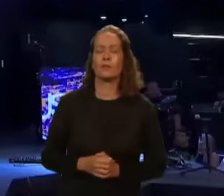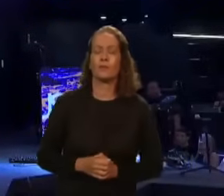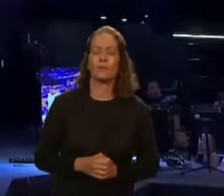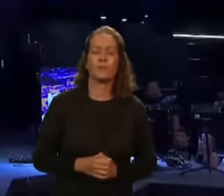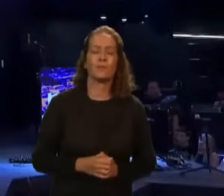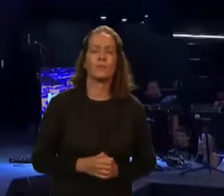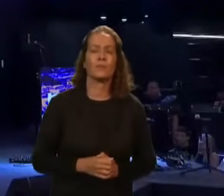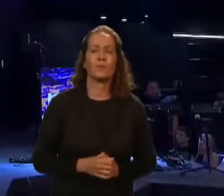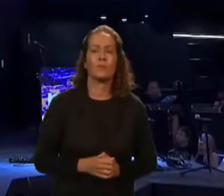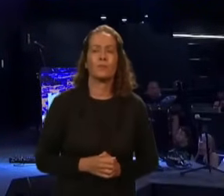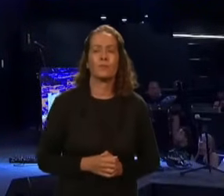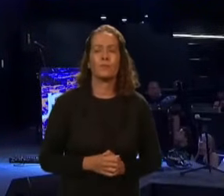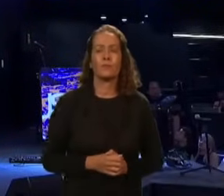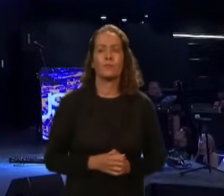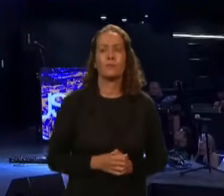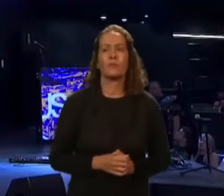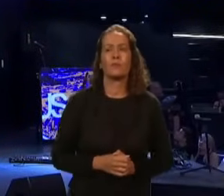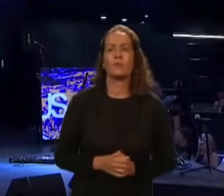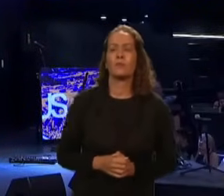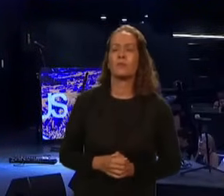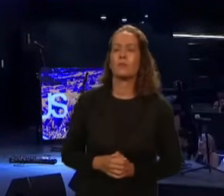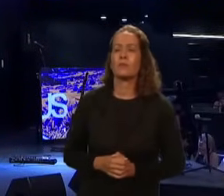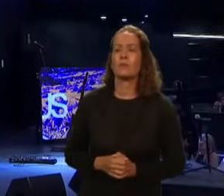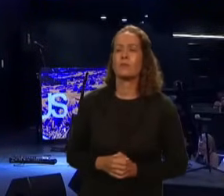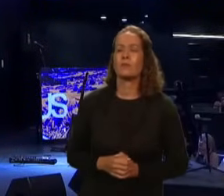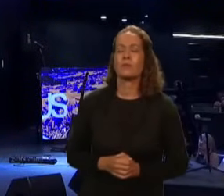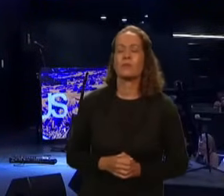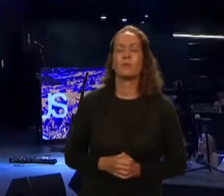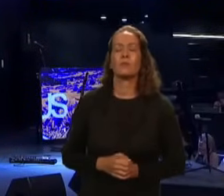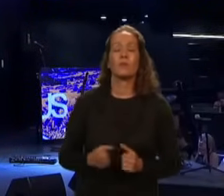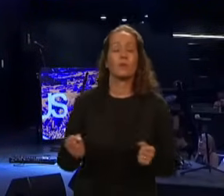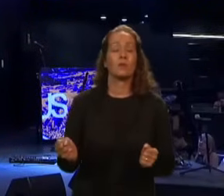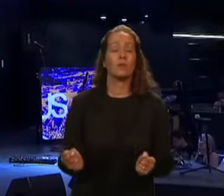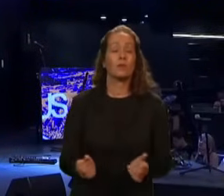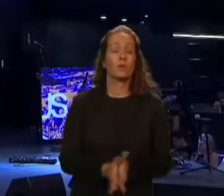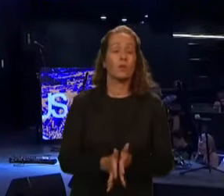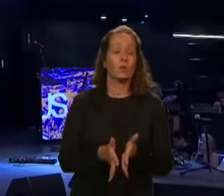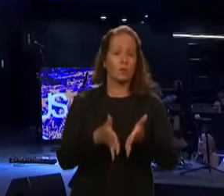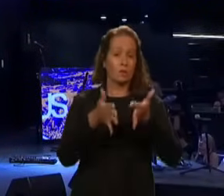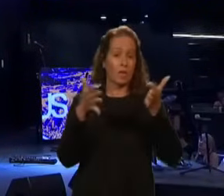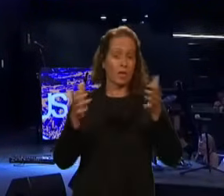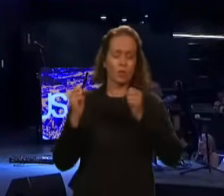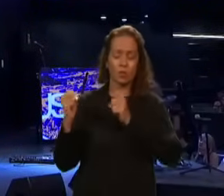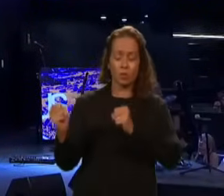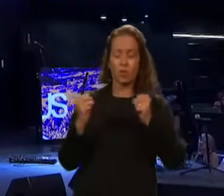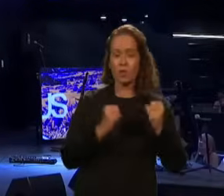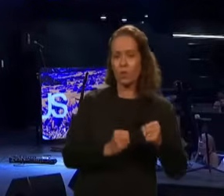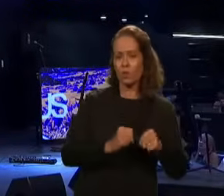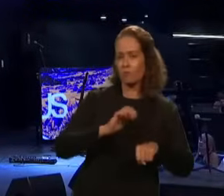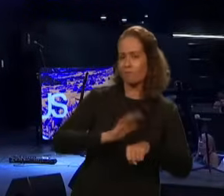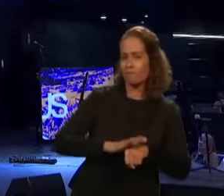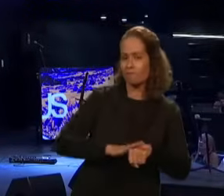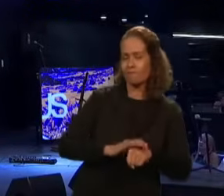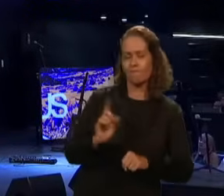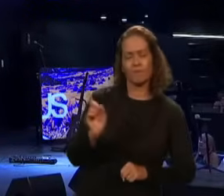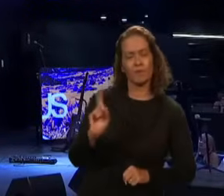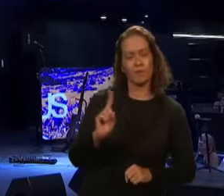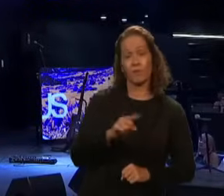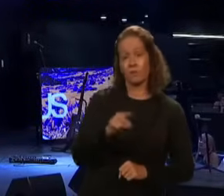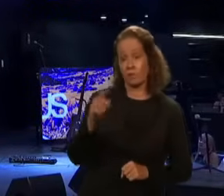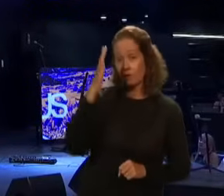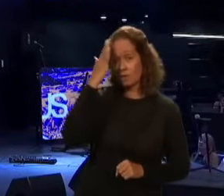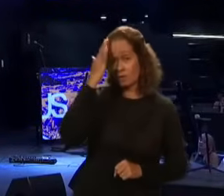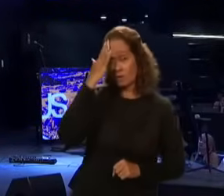Ele não teria operado seu milagre mais poderoso. Você sabe a